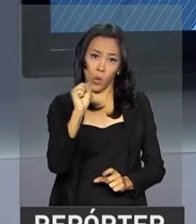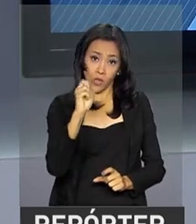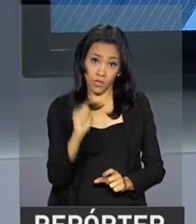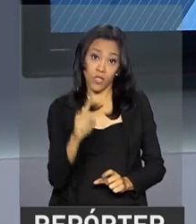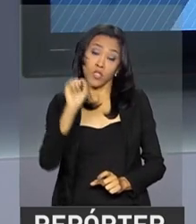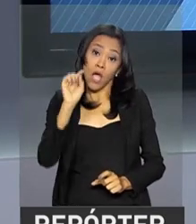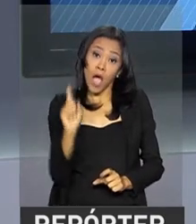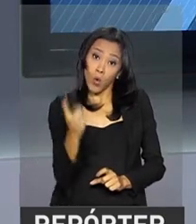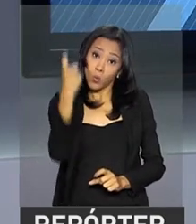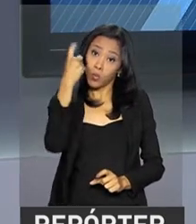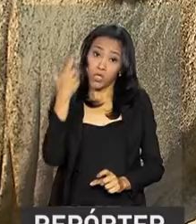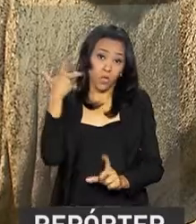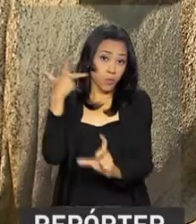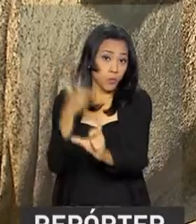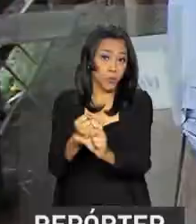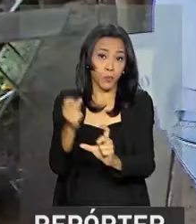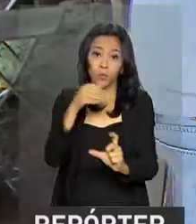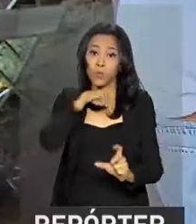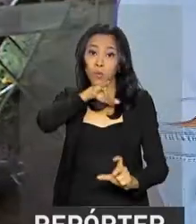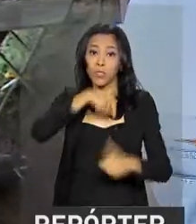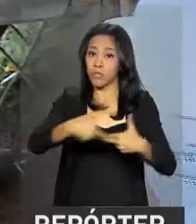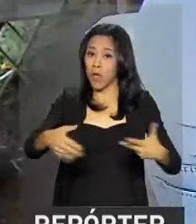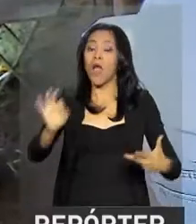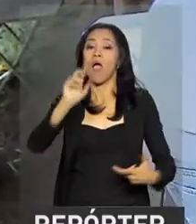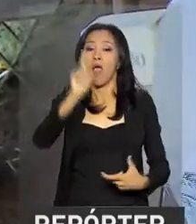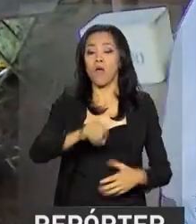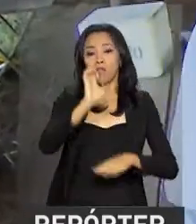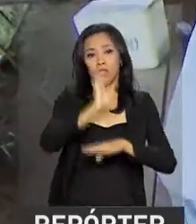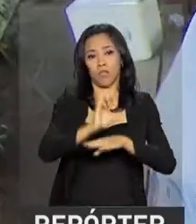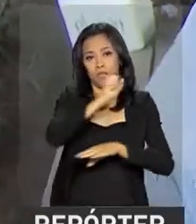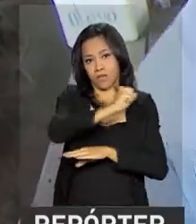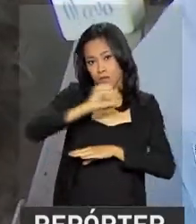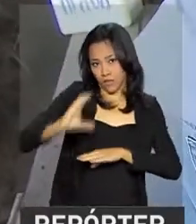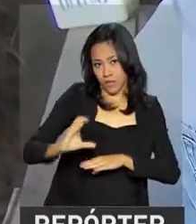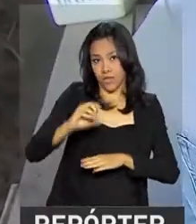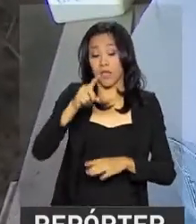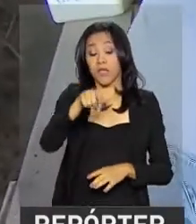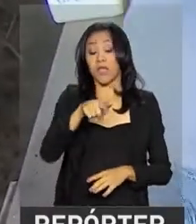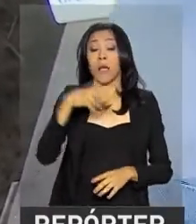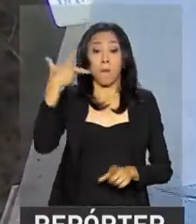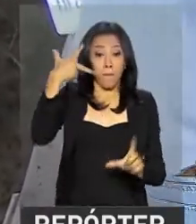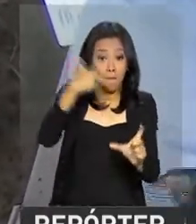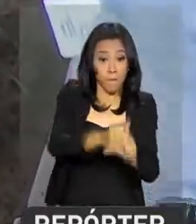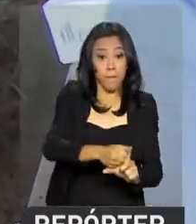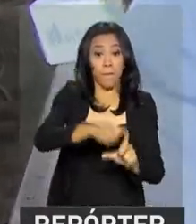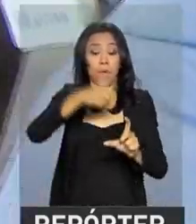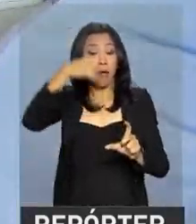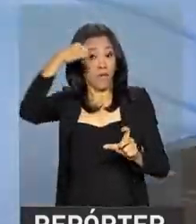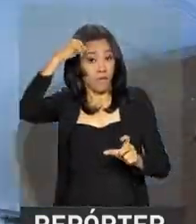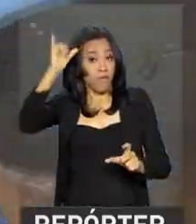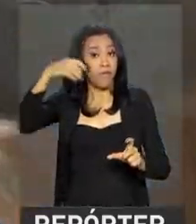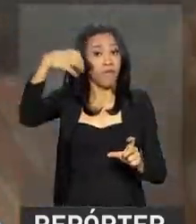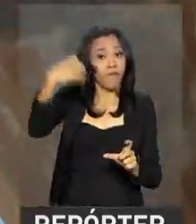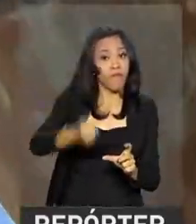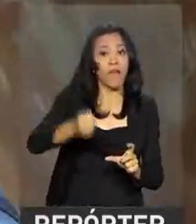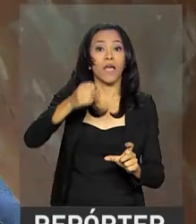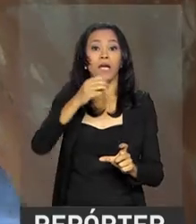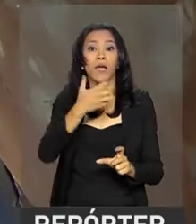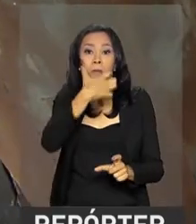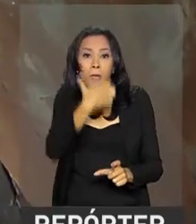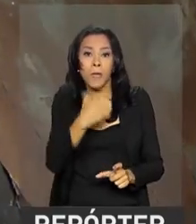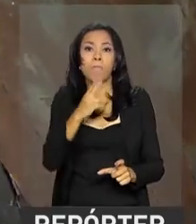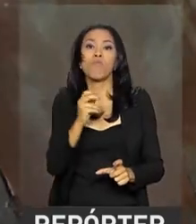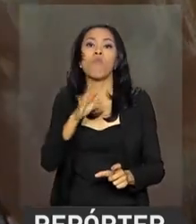que é livre da doença de acordo com o ministério da agricultura a imunização de bois vacas e búfalos será feita até 30 de